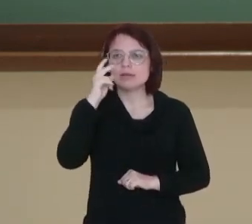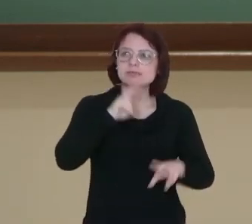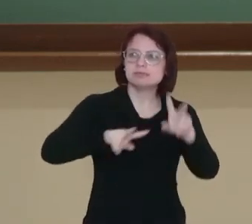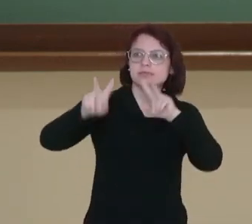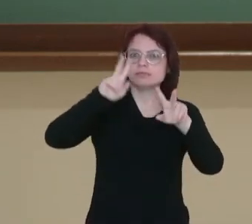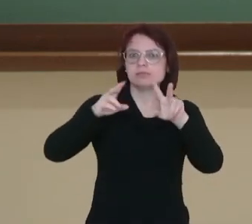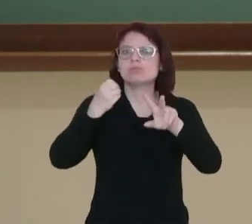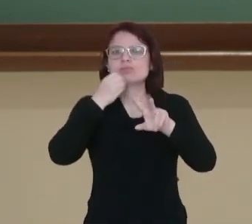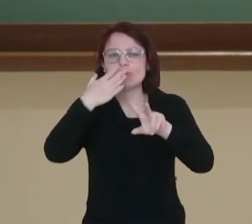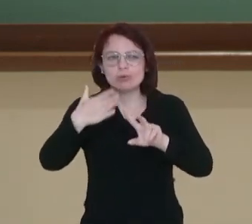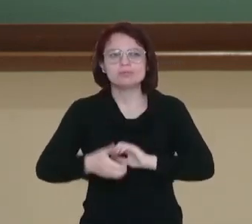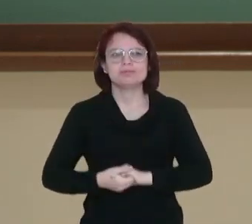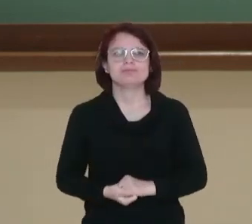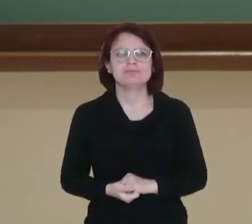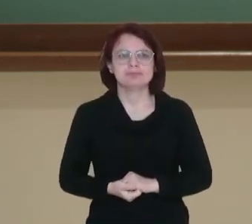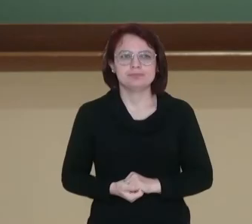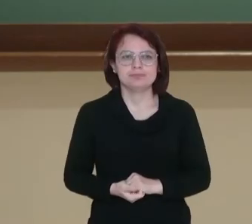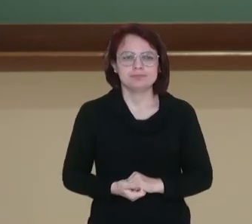né? Muito legal isso.